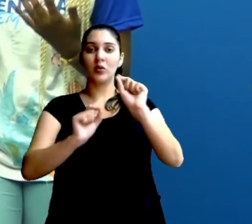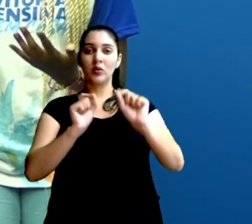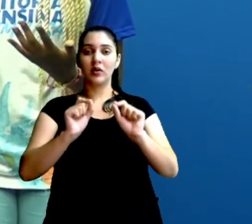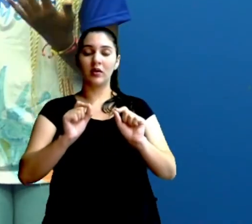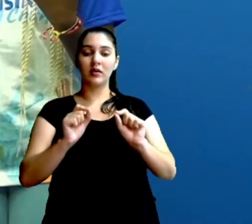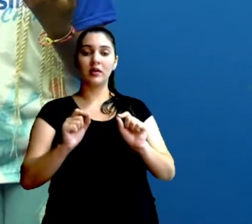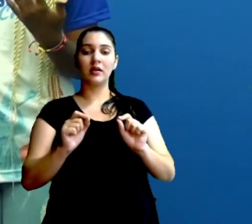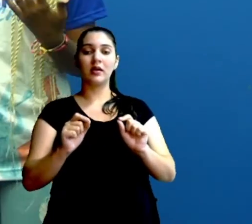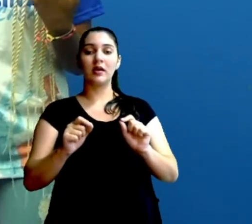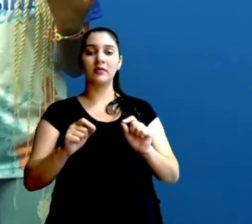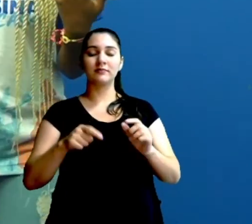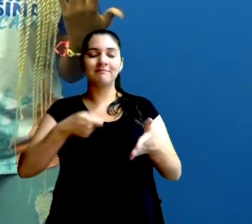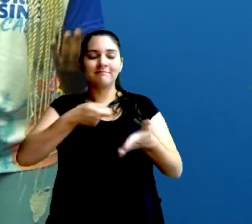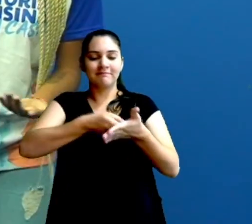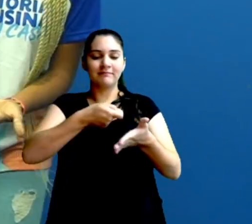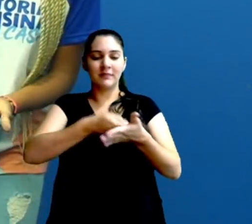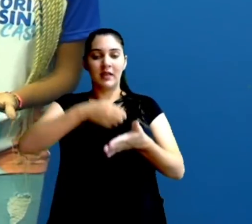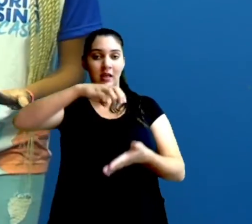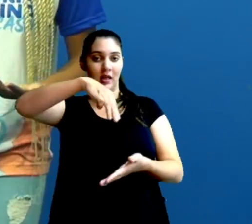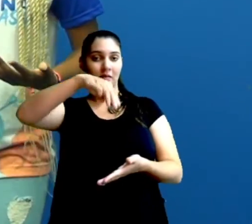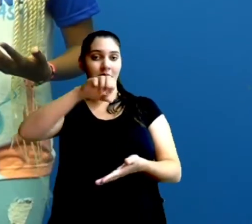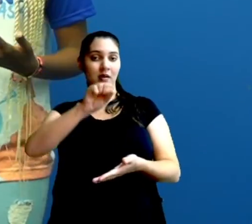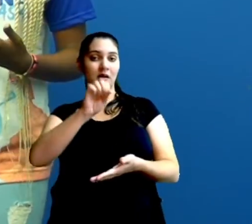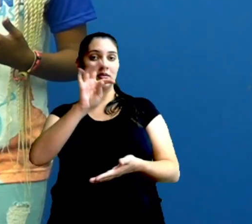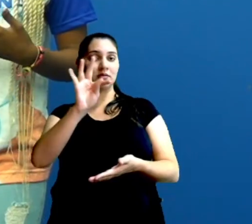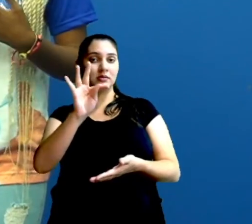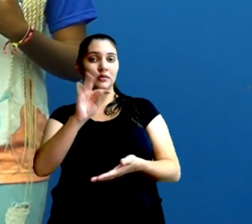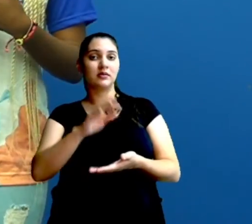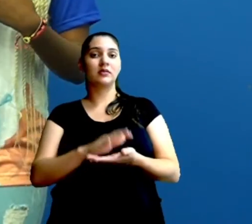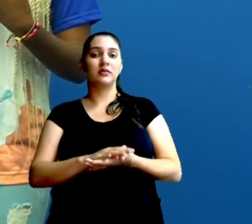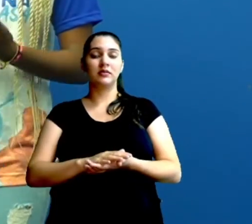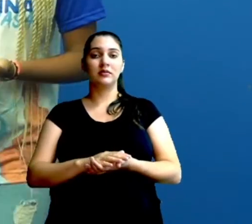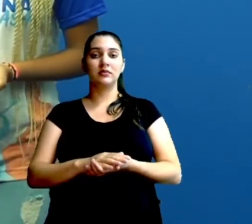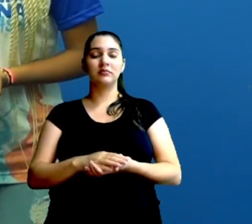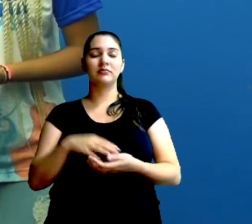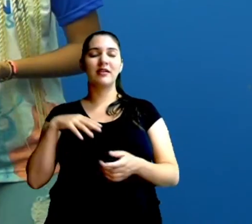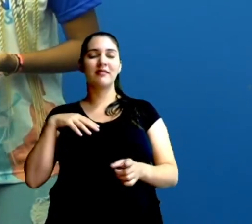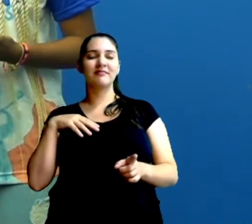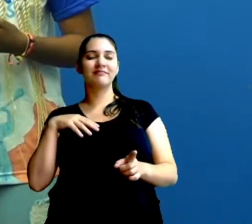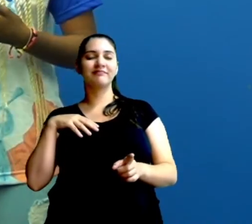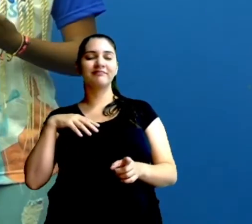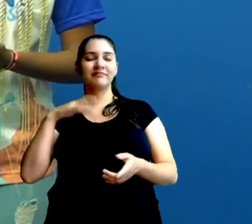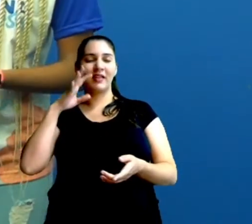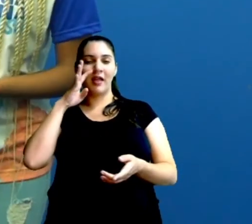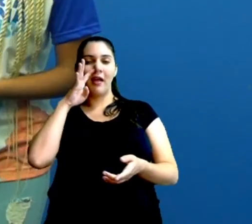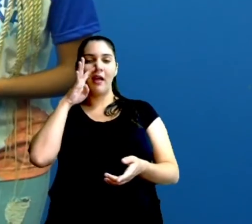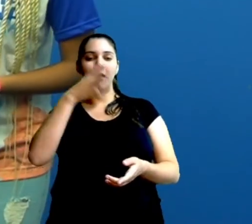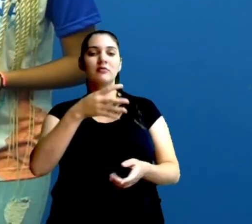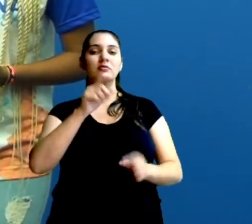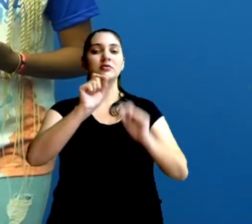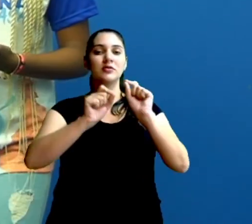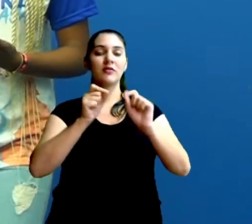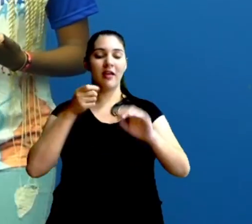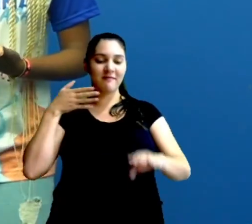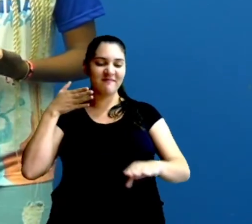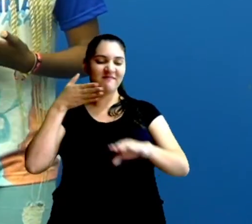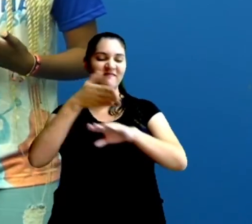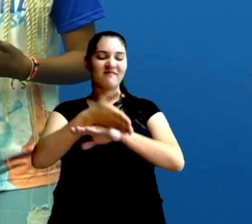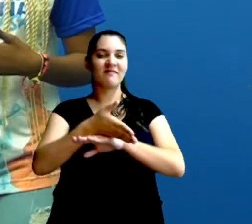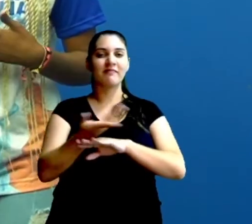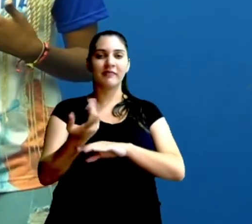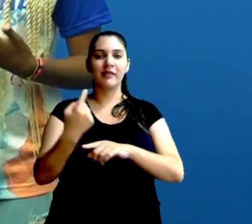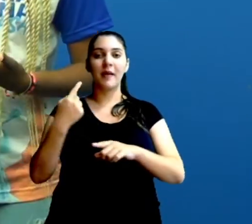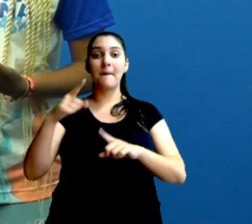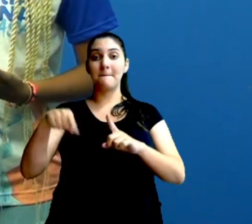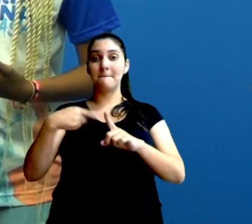muito estigma com essa palavra MST, que os acusam, né, de serem invasores, de estar invadindo a terra, mas na